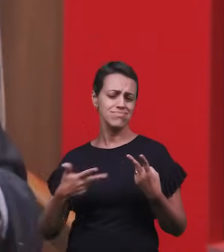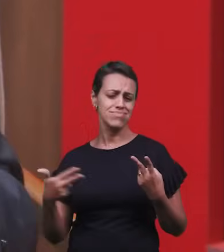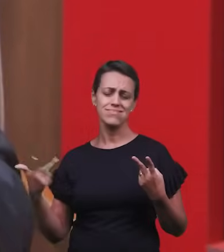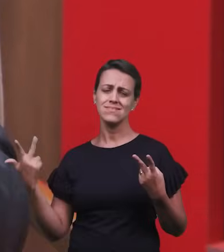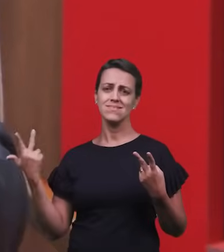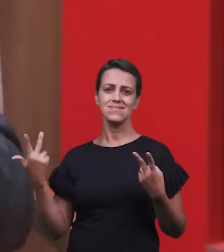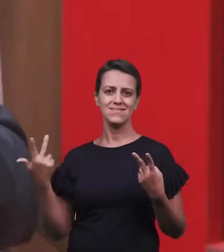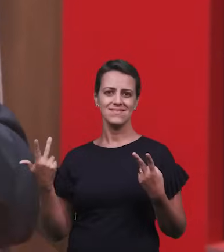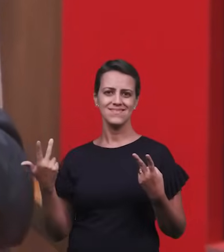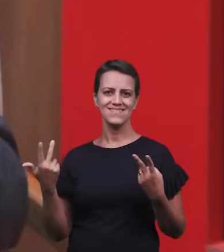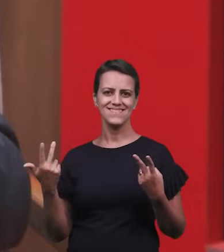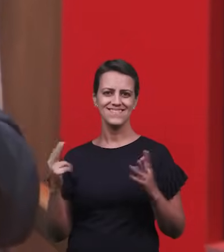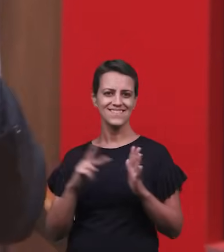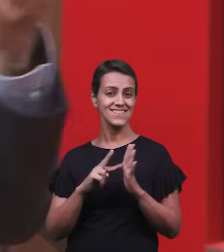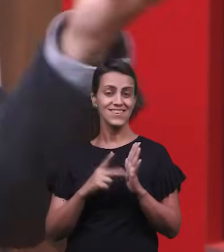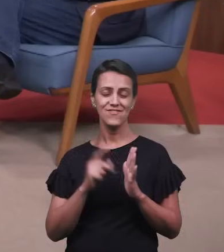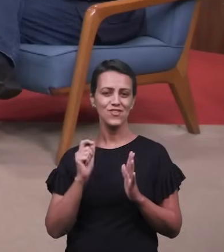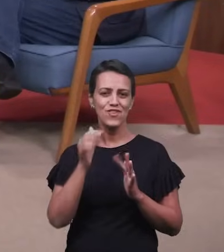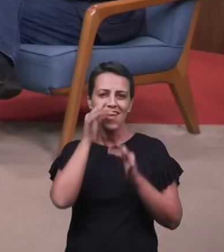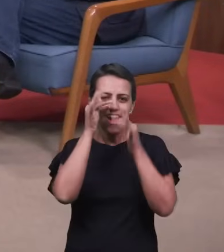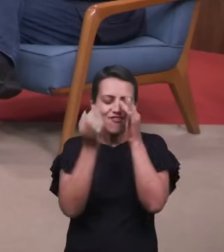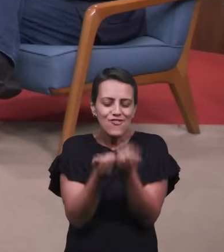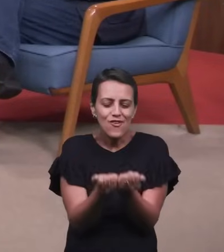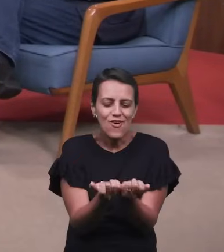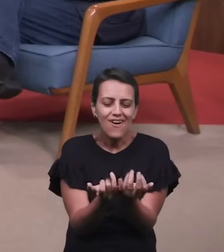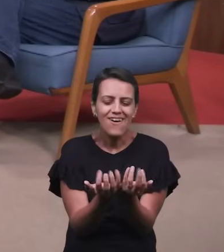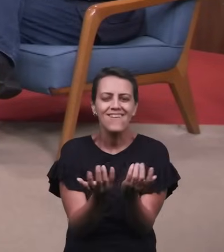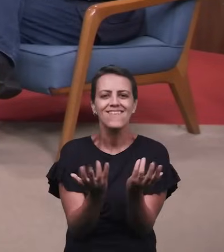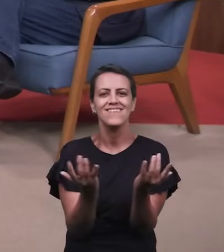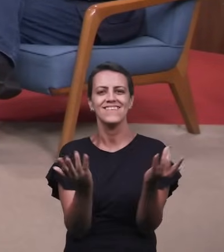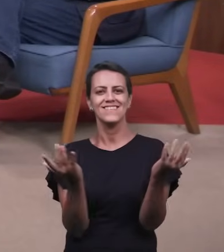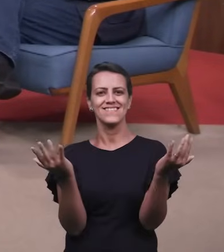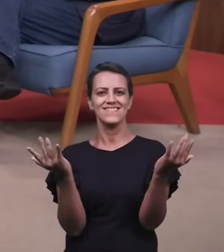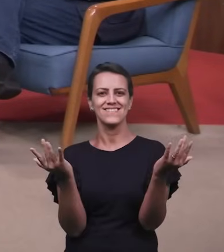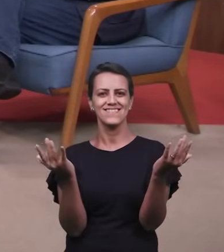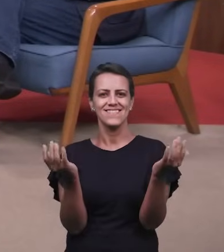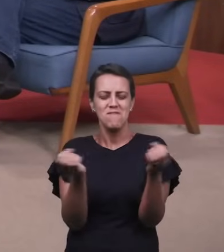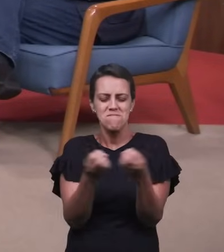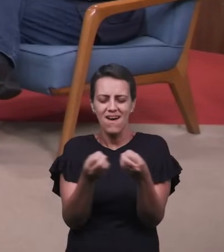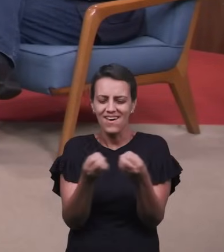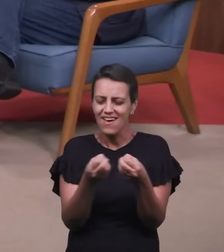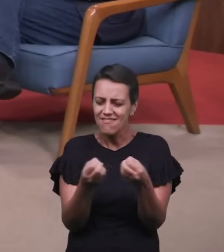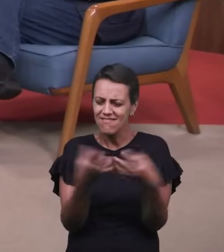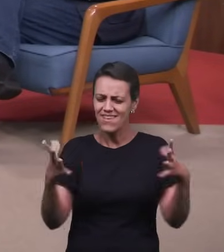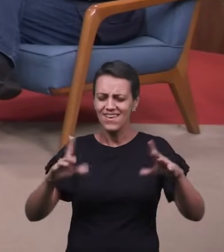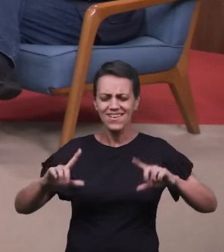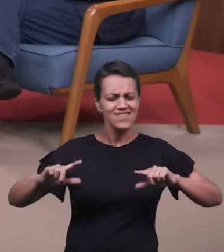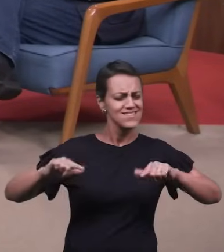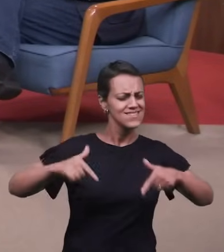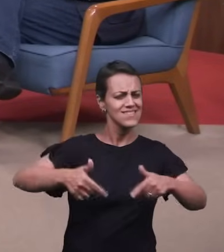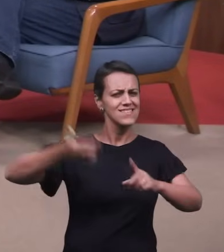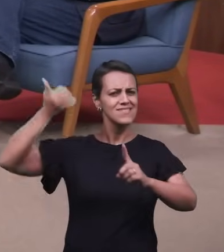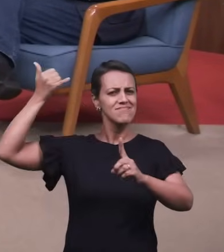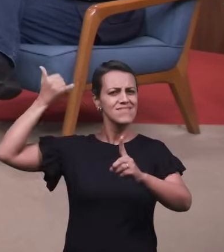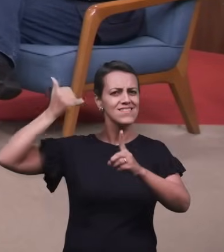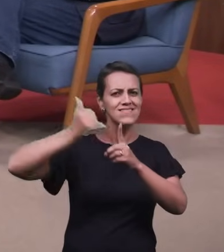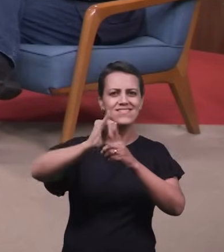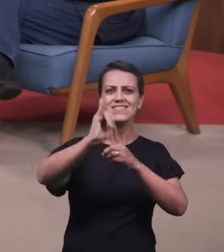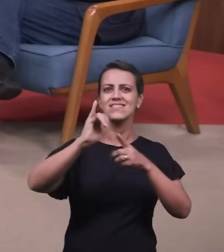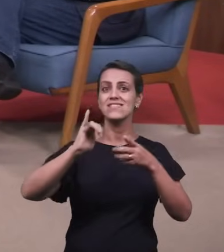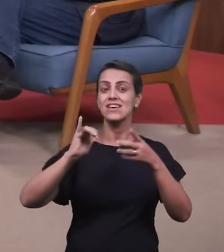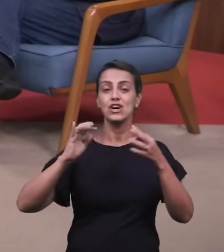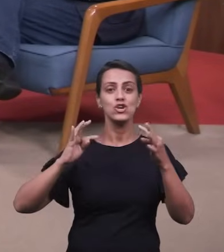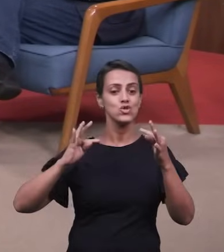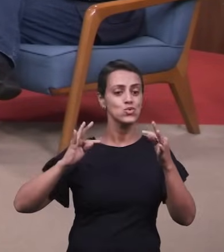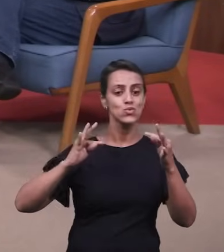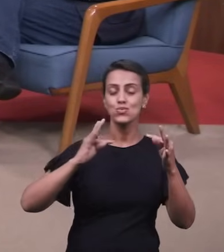ou seja, as flores na terra e a voz da rola. São operações de maravilhas. Glória a Jesus. As profecias, as línguas